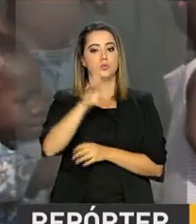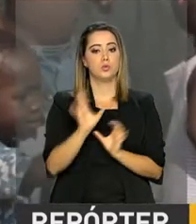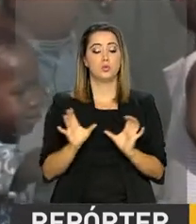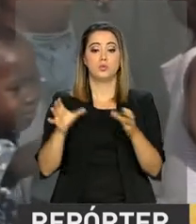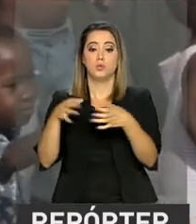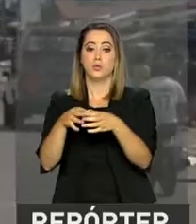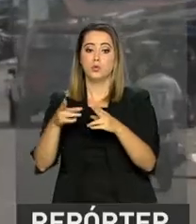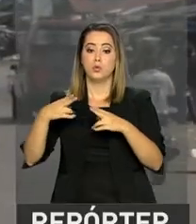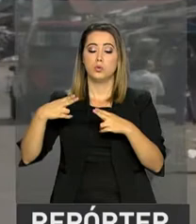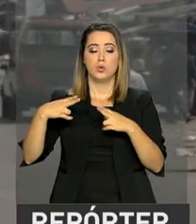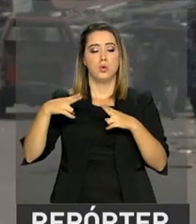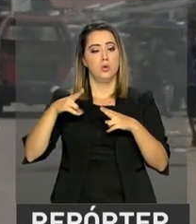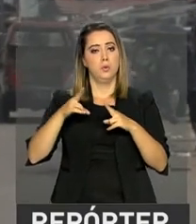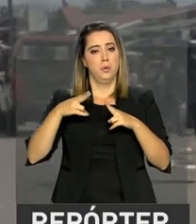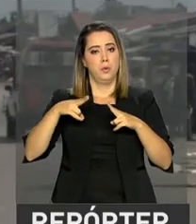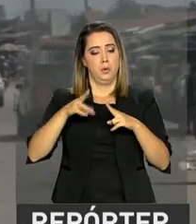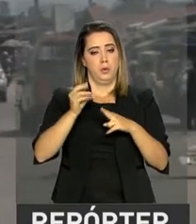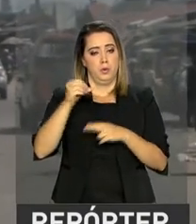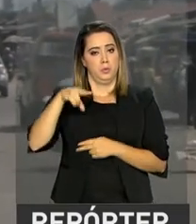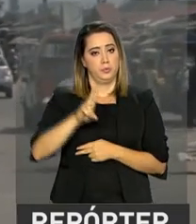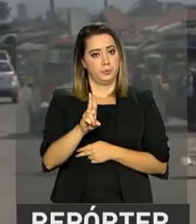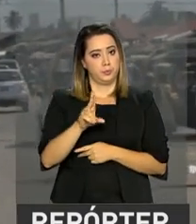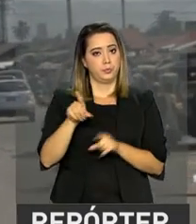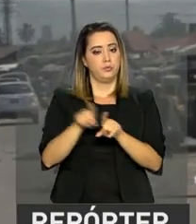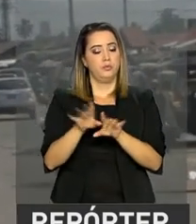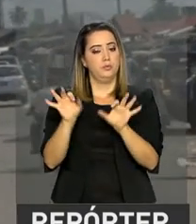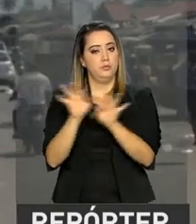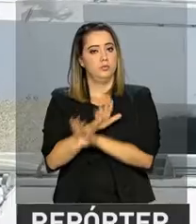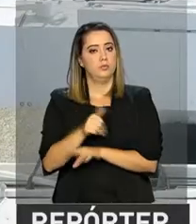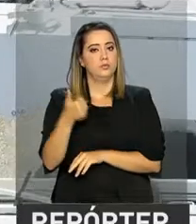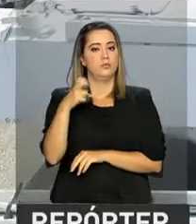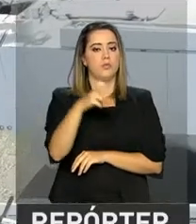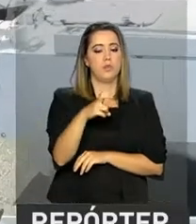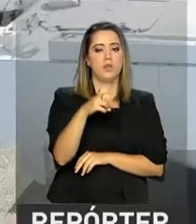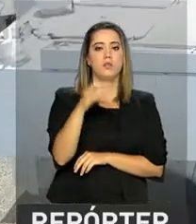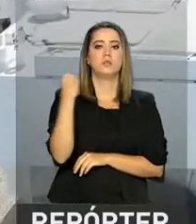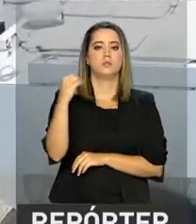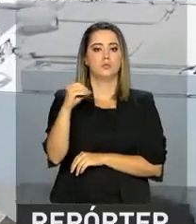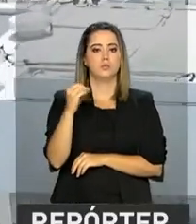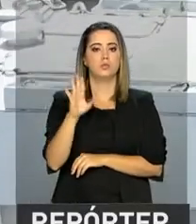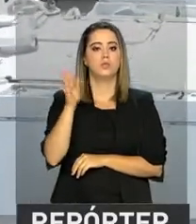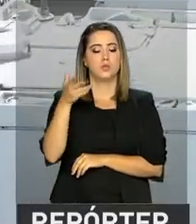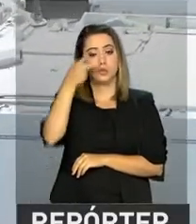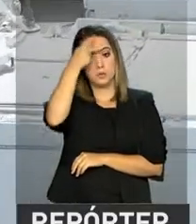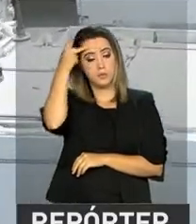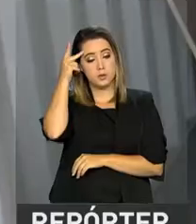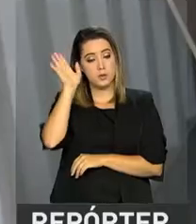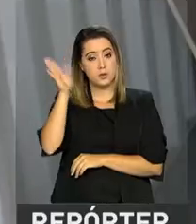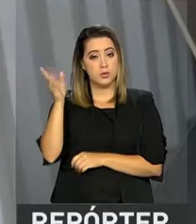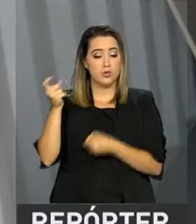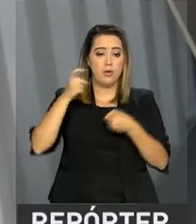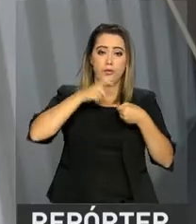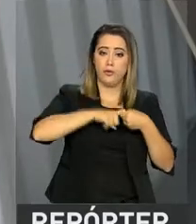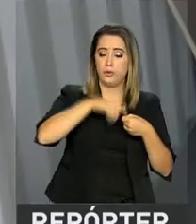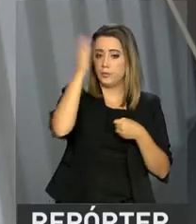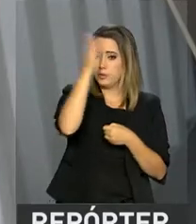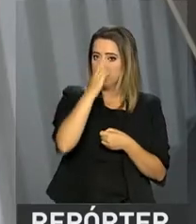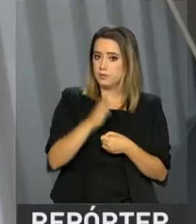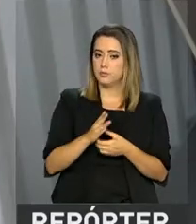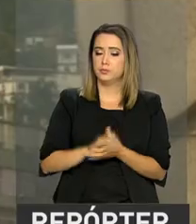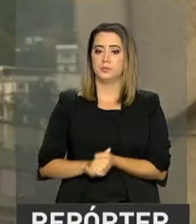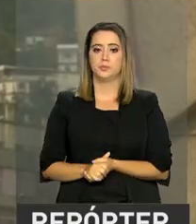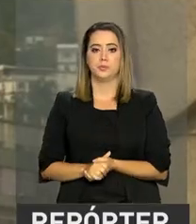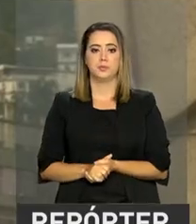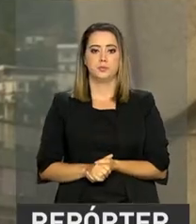Paz da ONU. A MINUSTAH foi encerrada em 15 de outubro e os últimos militares e equipamentos já estão de volta ao